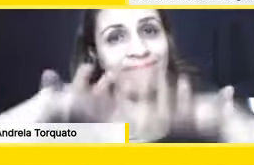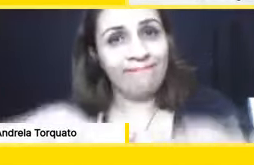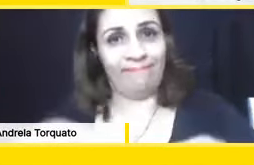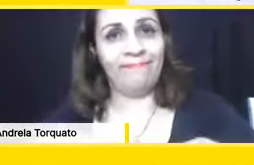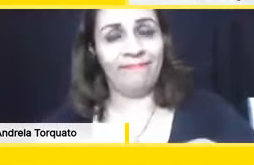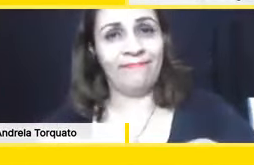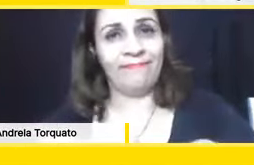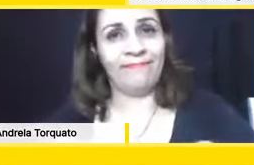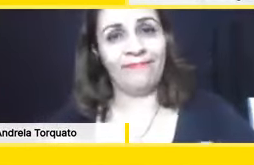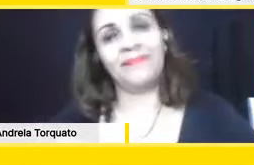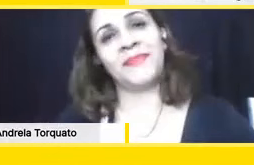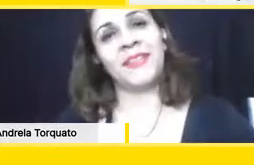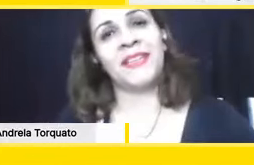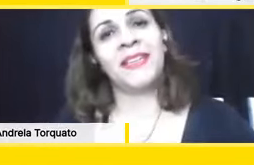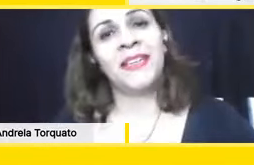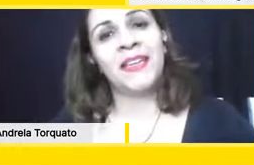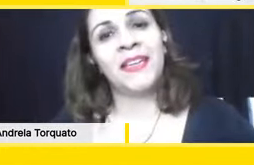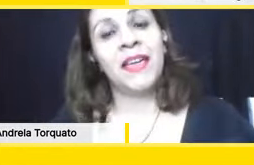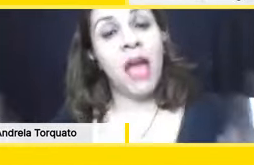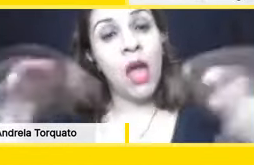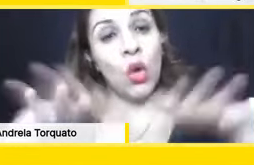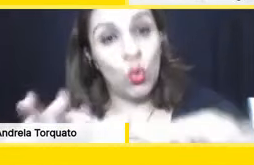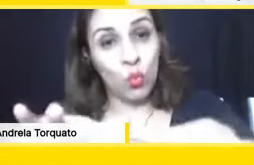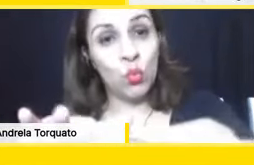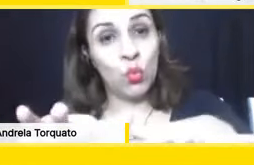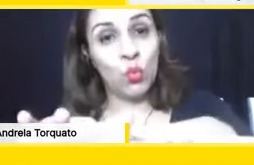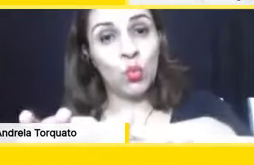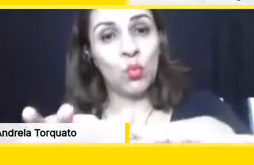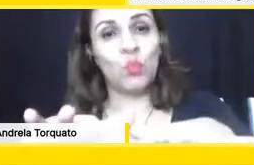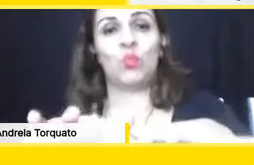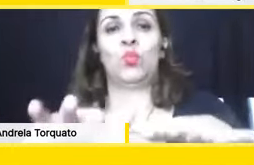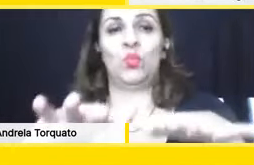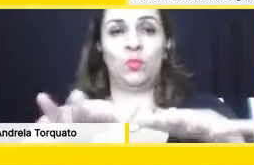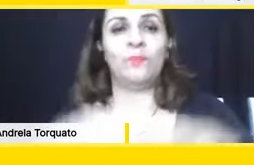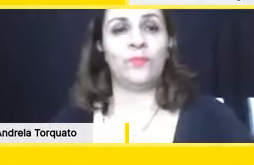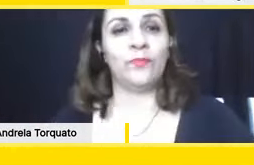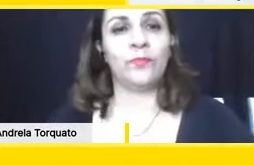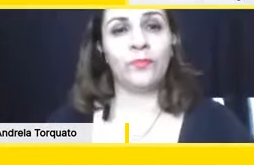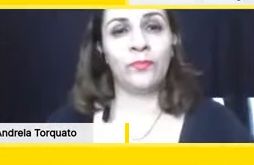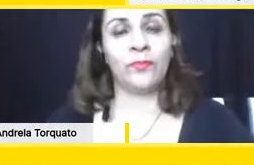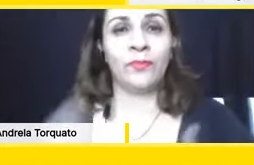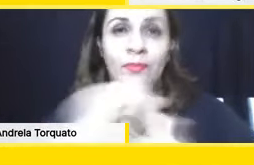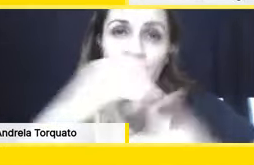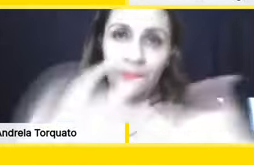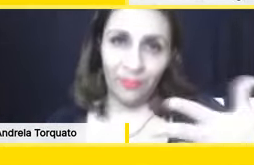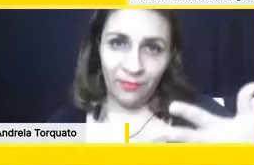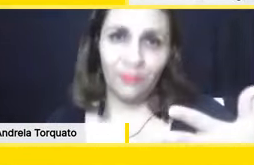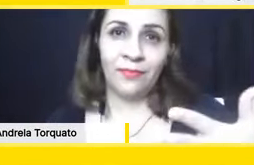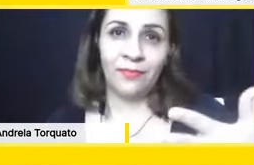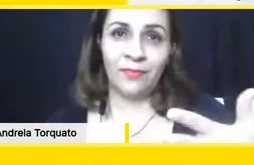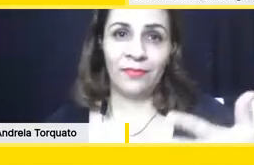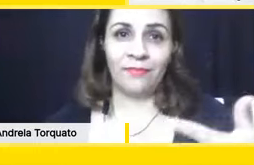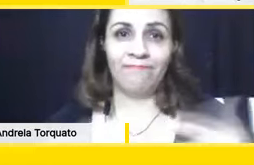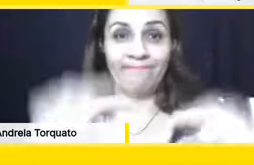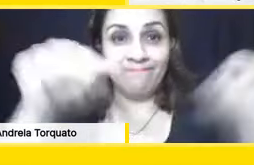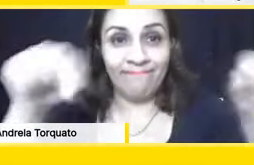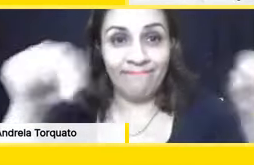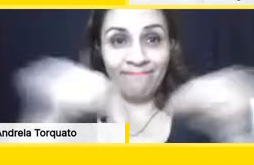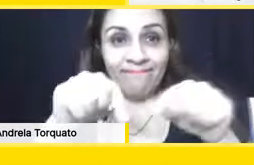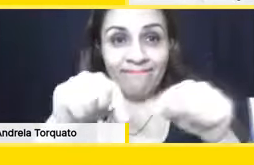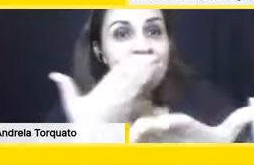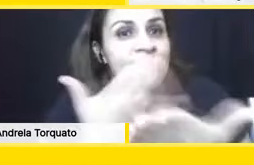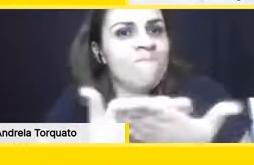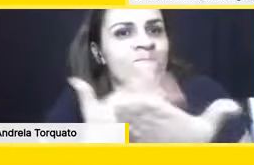só para encerrar aqui, eu sei que está estendendo, mas da língua brasileira de sinais na sala de aula, para a